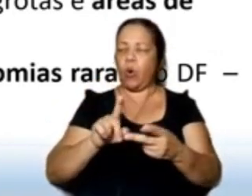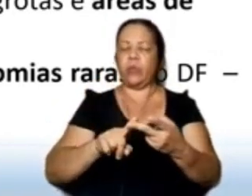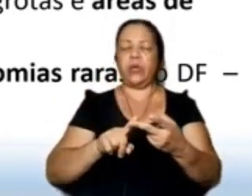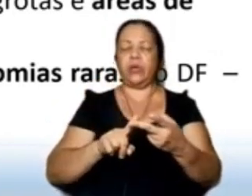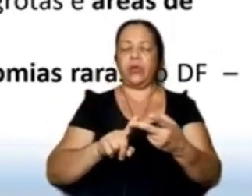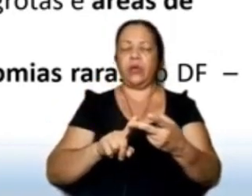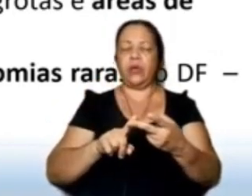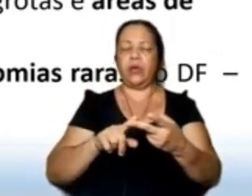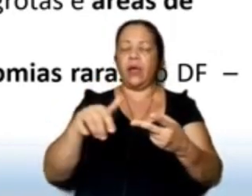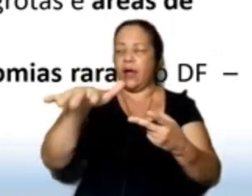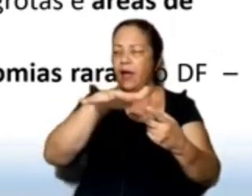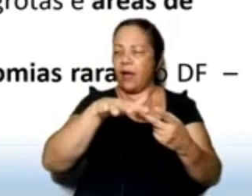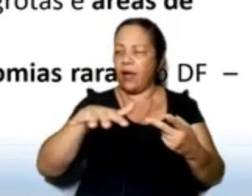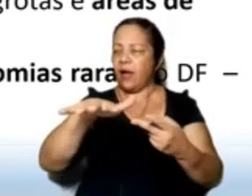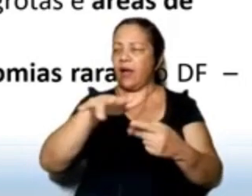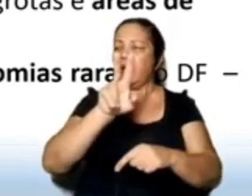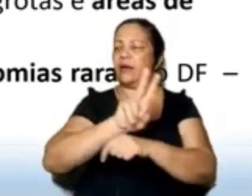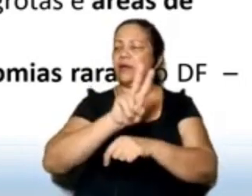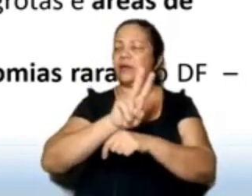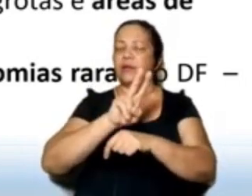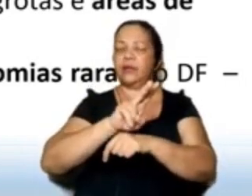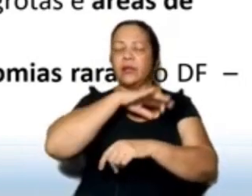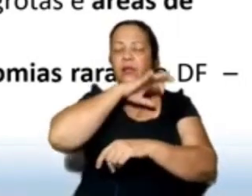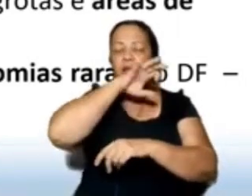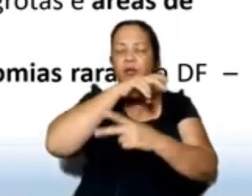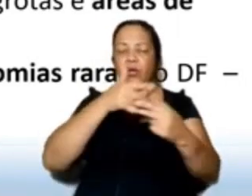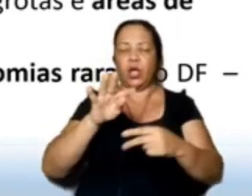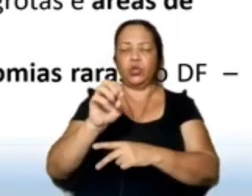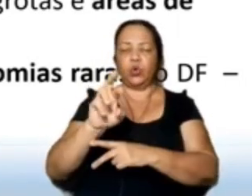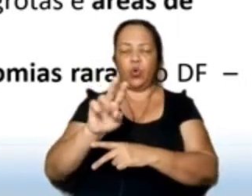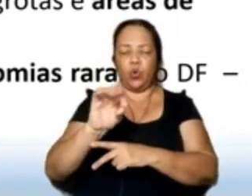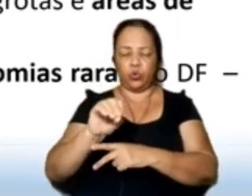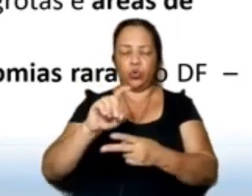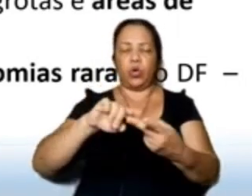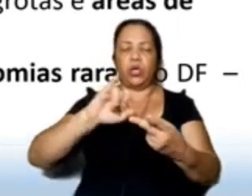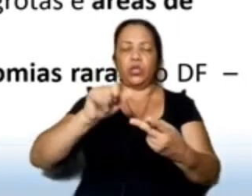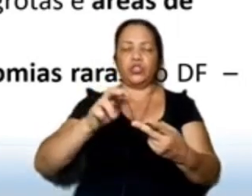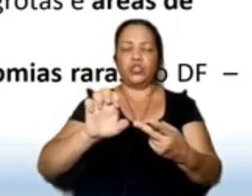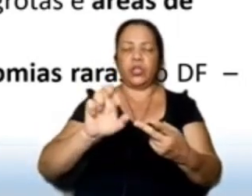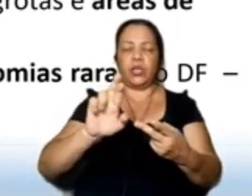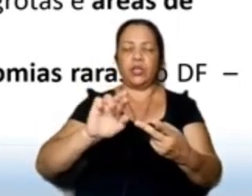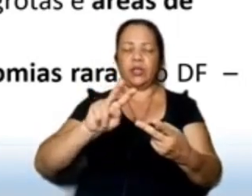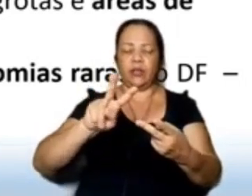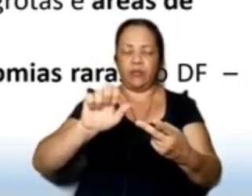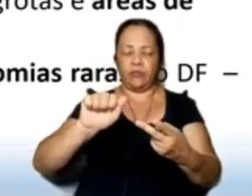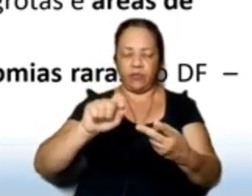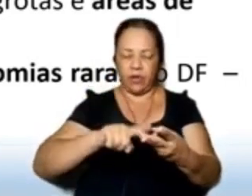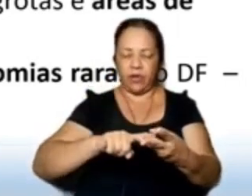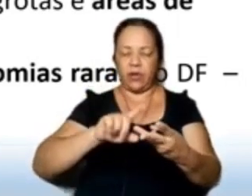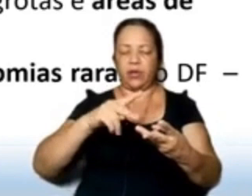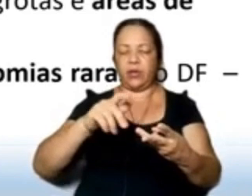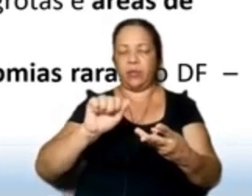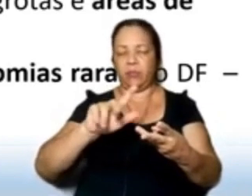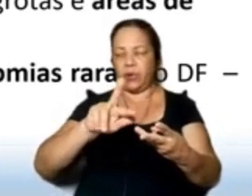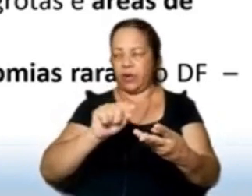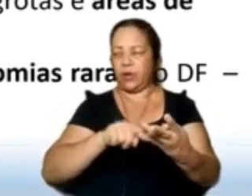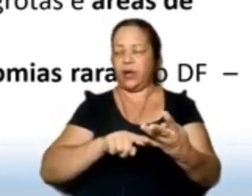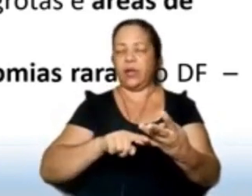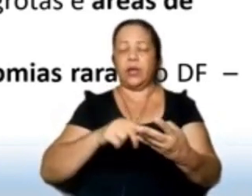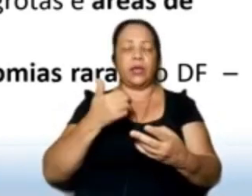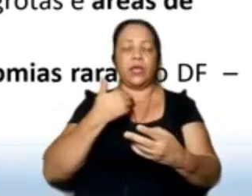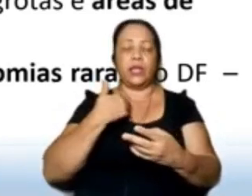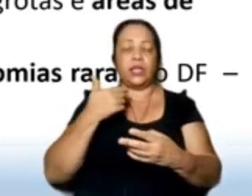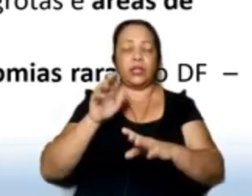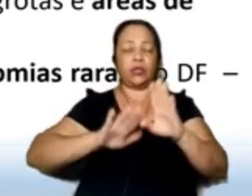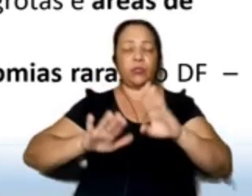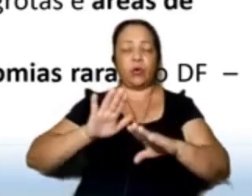Considera áreas de refúgio da fauna o Torto, Urubu, Jerivá e Palha. Alerta para a ocupação desordenada das encostas,